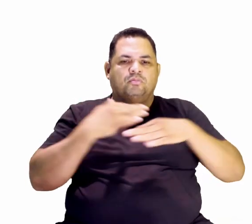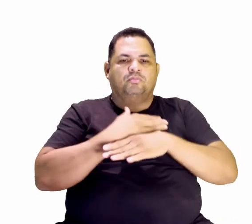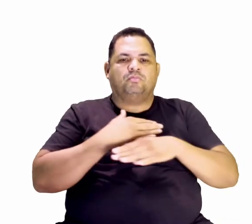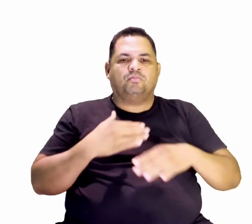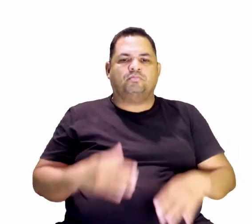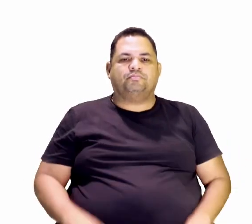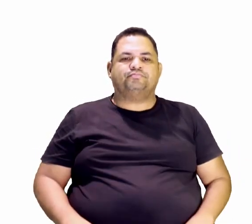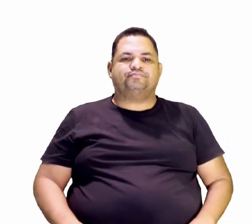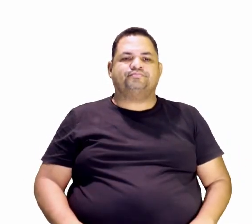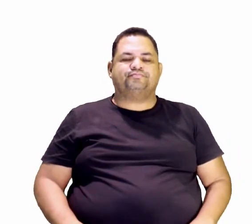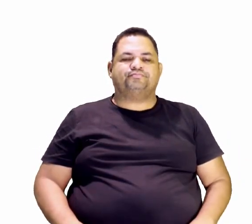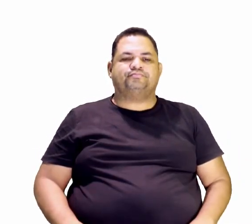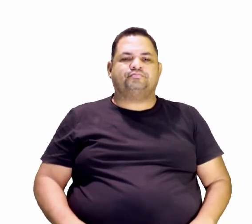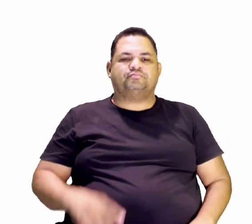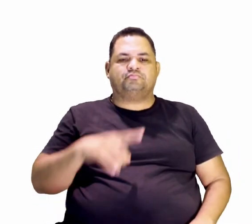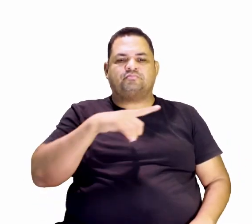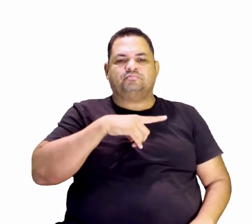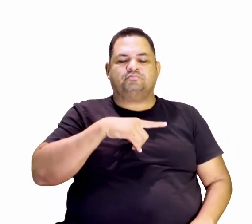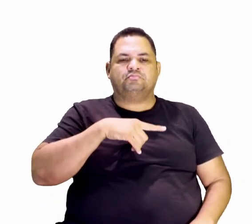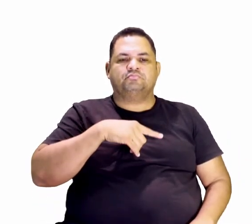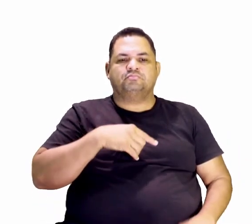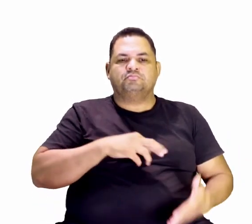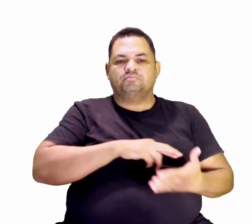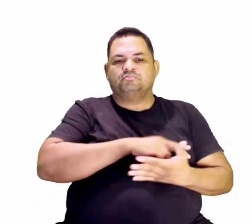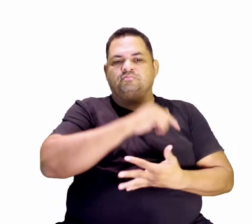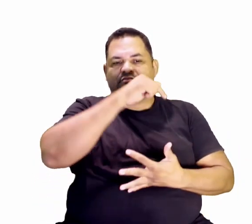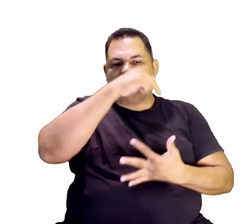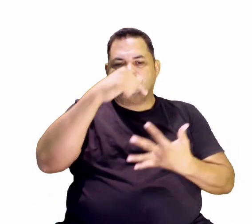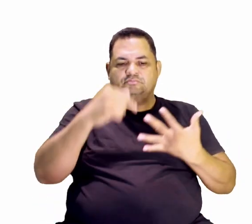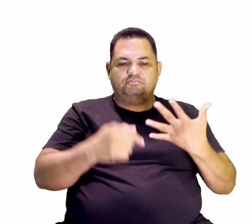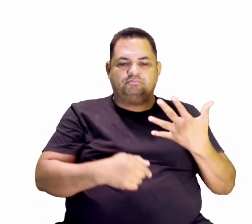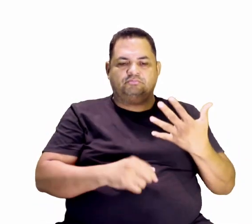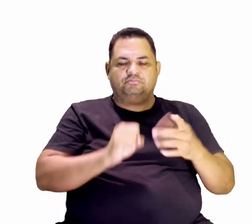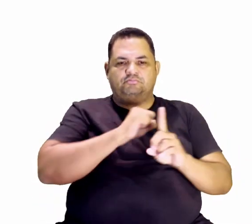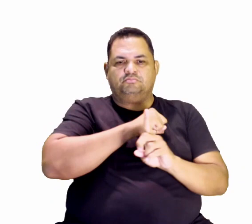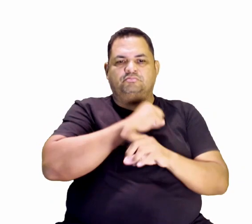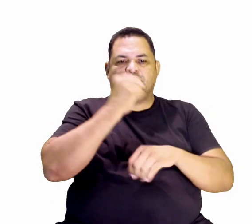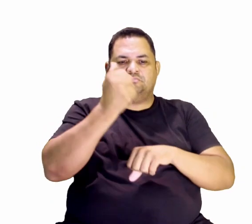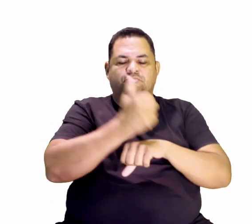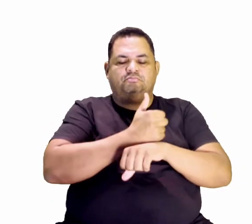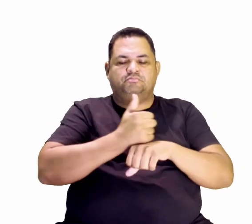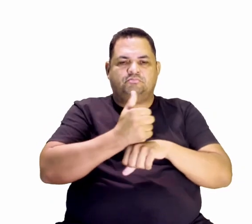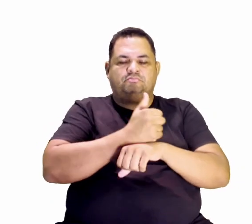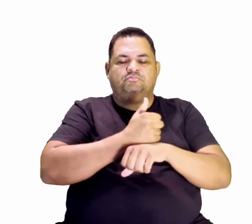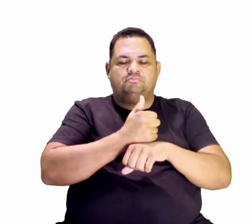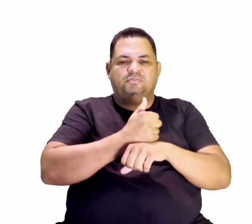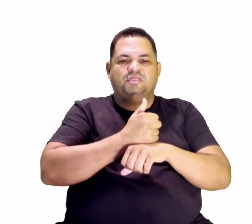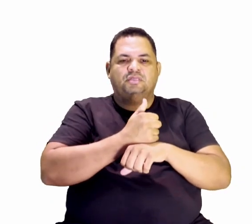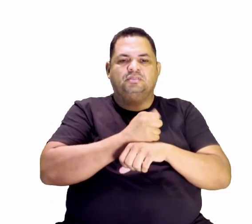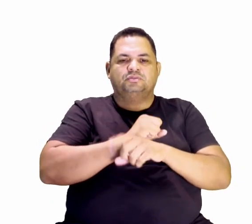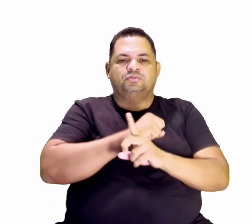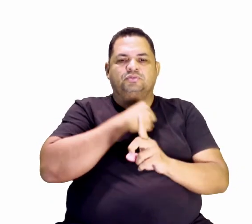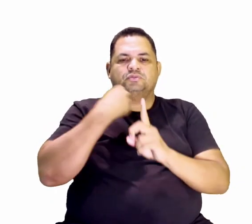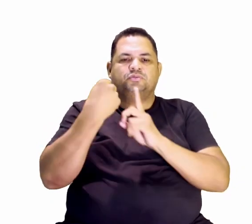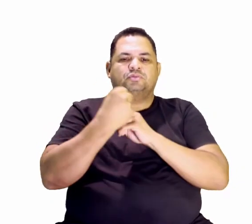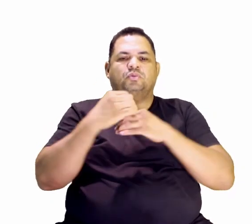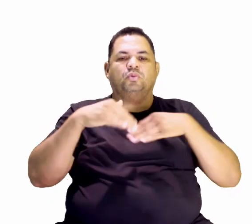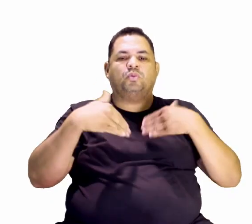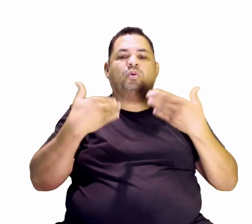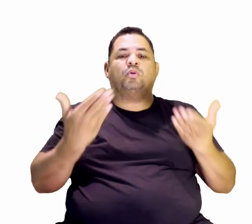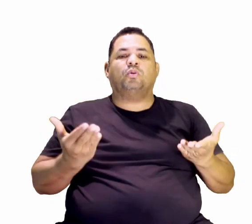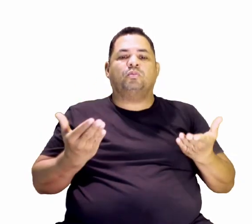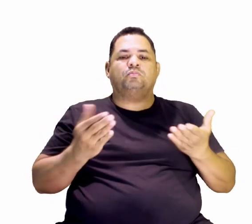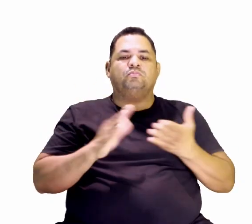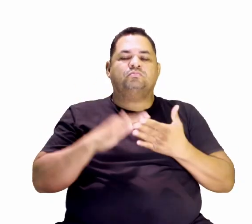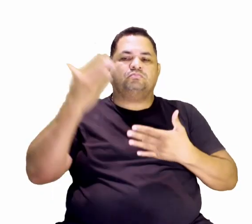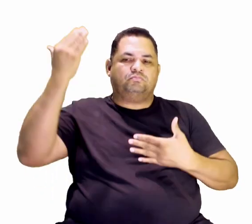Eu trago aqui diversos sociólogos. Letra A, B, C, D e E. Qual deles que imprime, né? Que